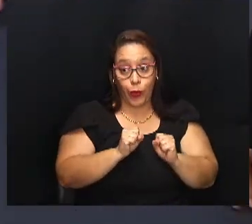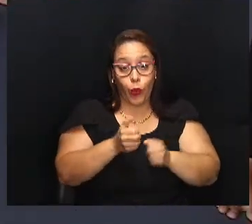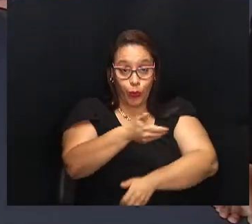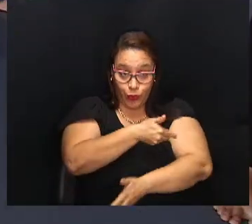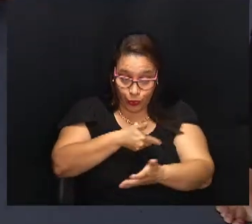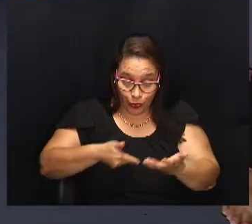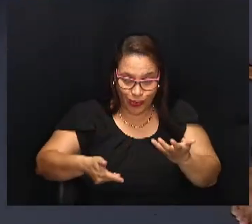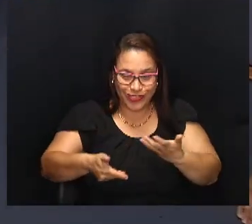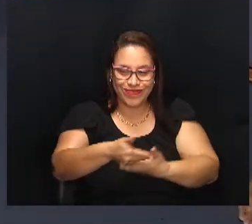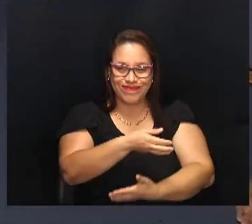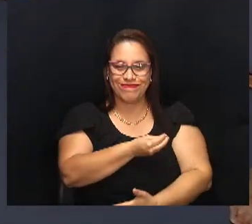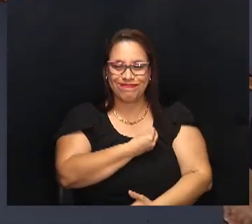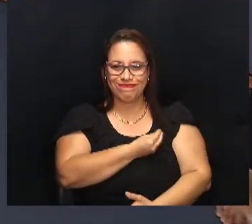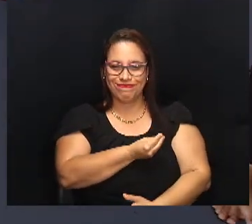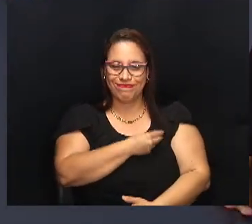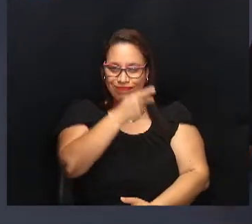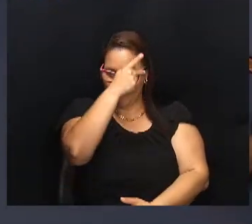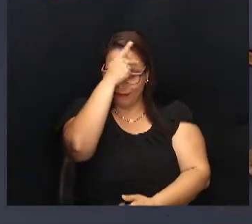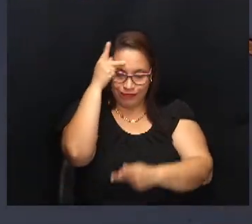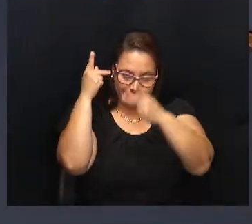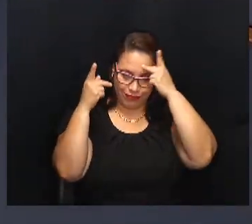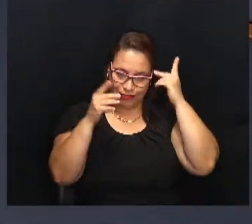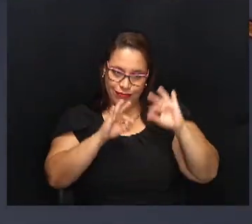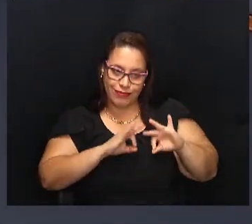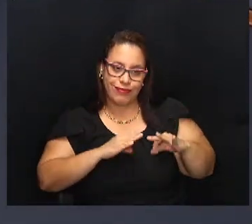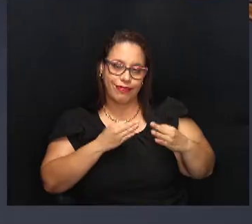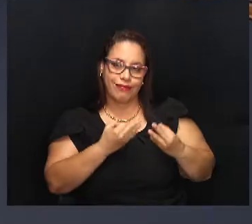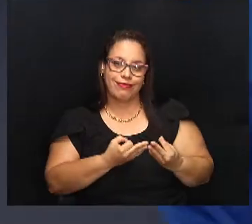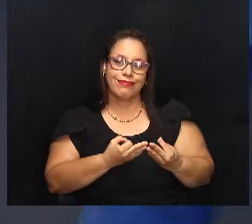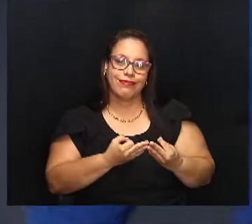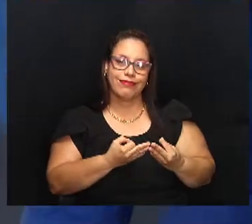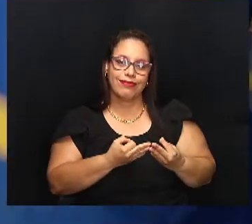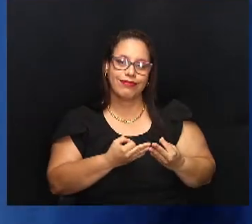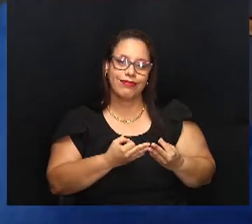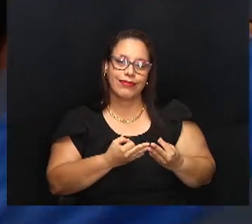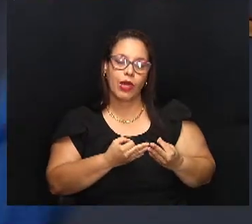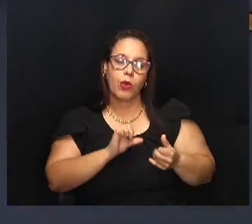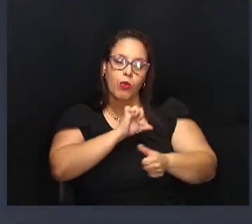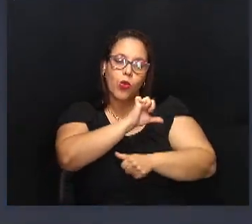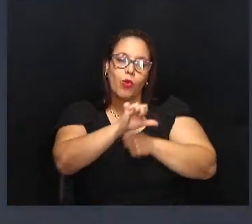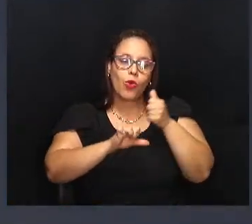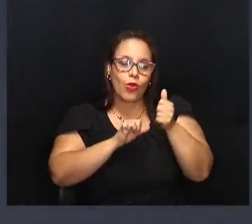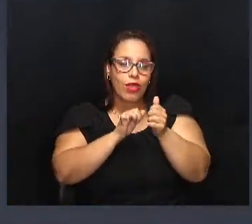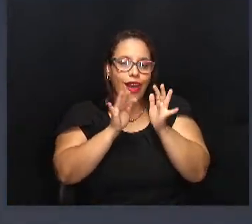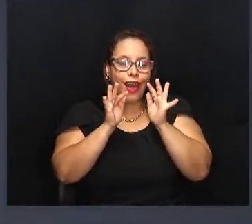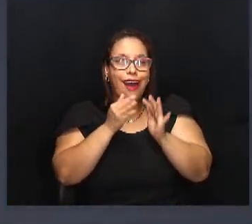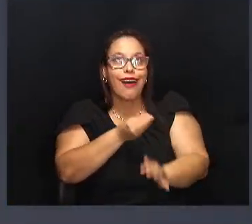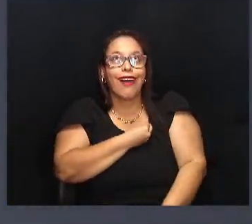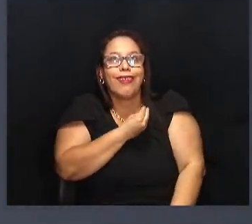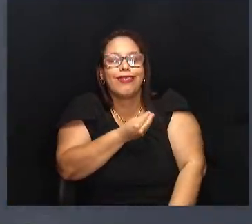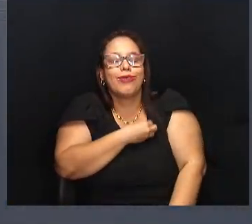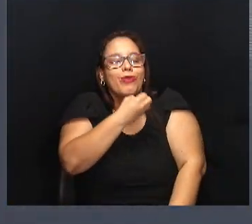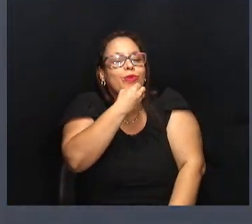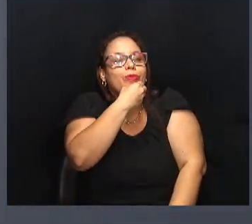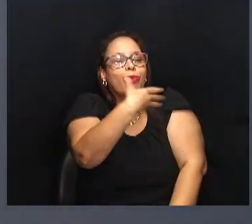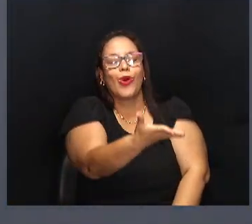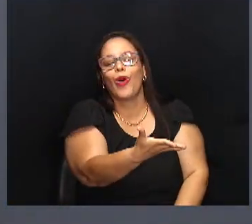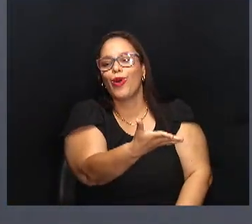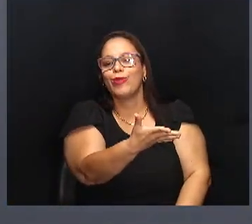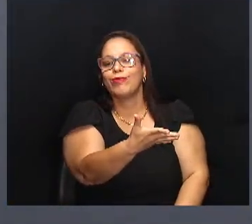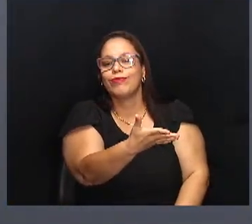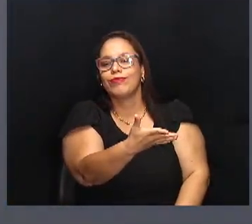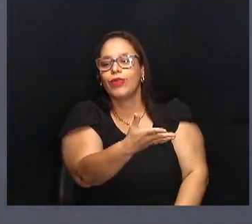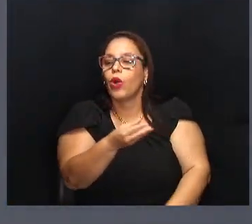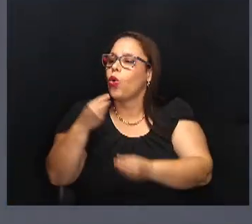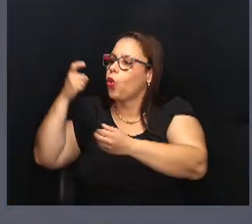contribuir, né, na vida de pessoas, de famílias, e mudar destinos, isso é muito positivo. E como que